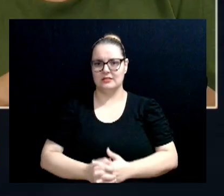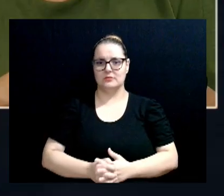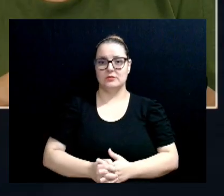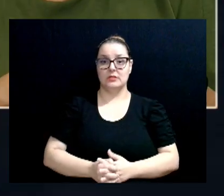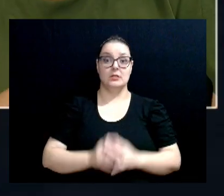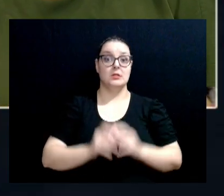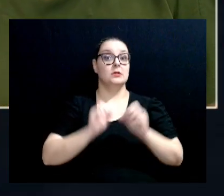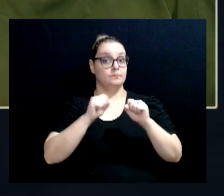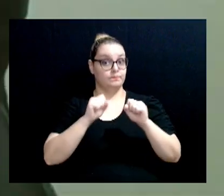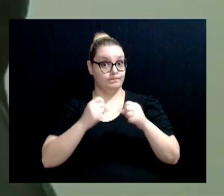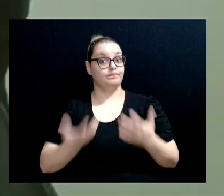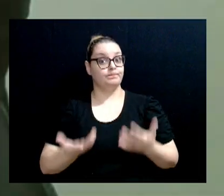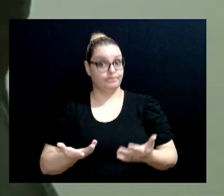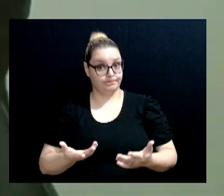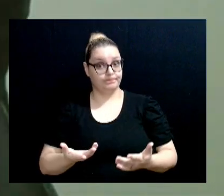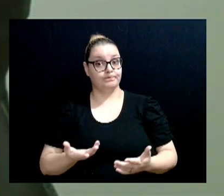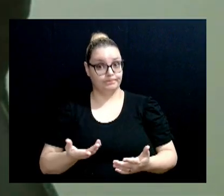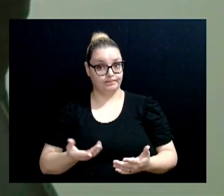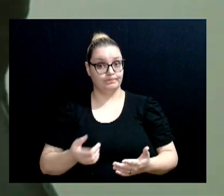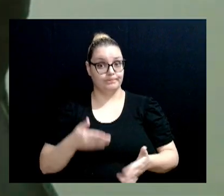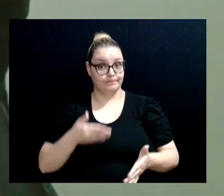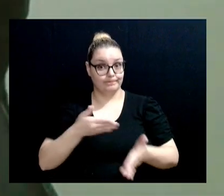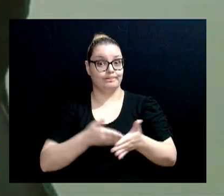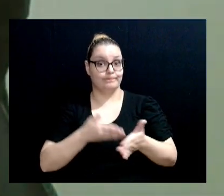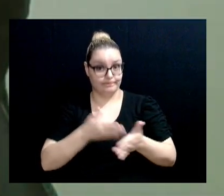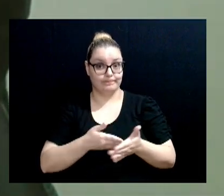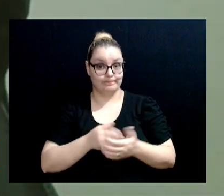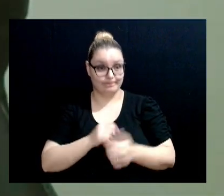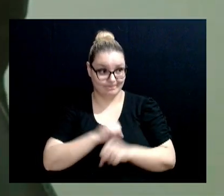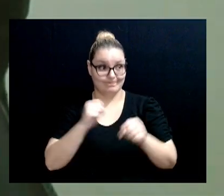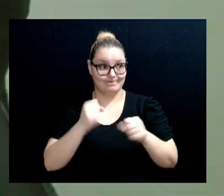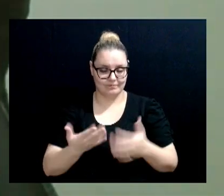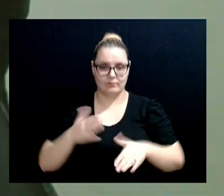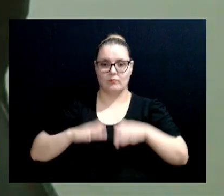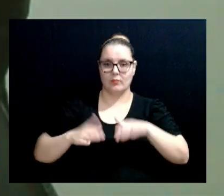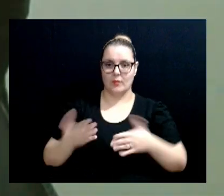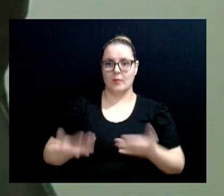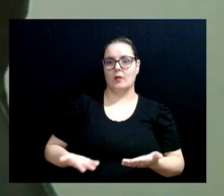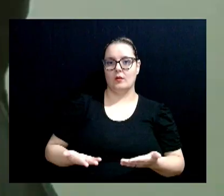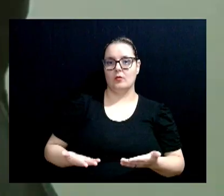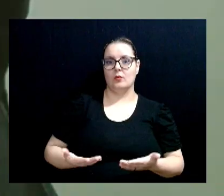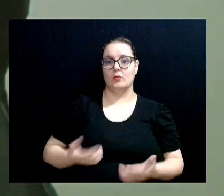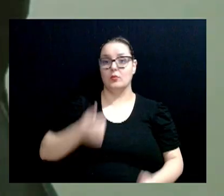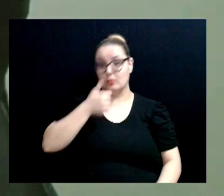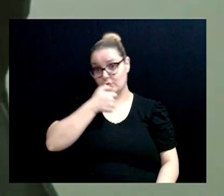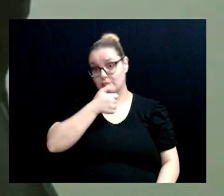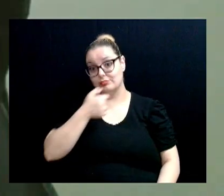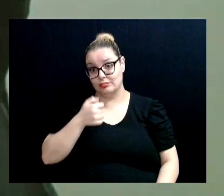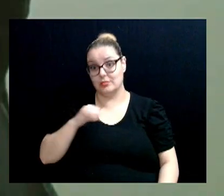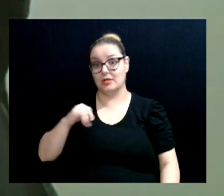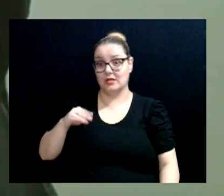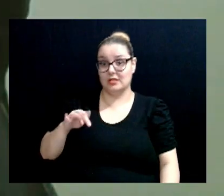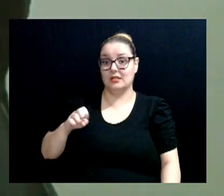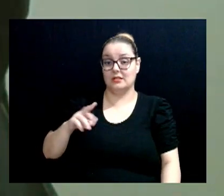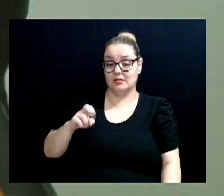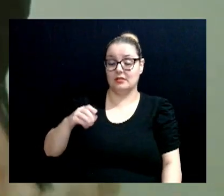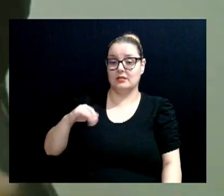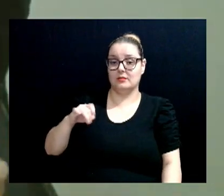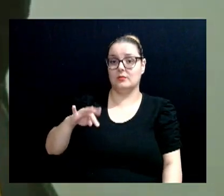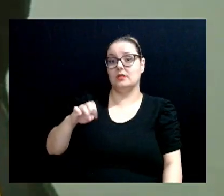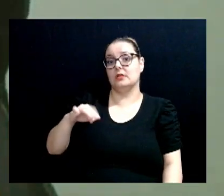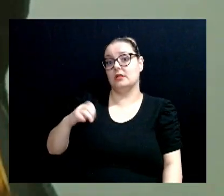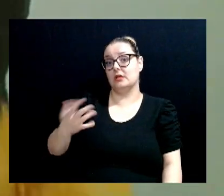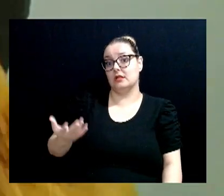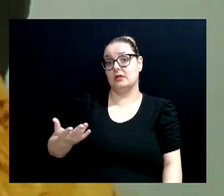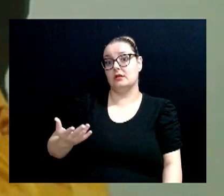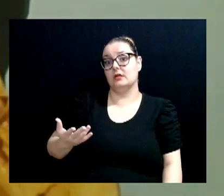essa restrição severa, muitas vezes, né? O jejum, né? Como você colocou, a